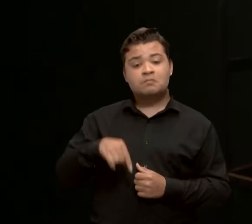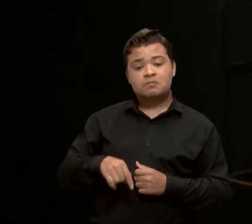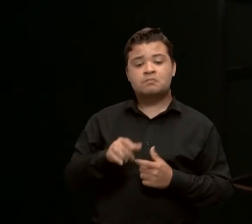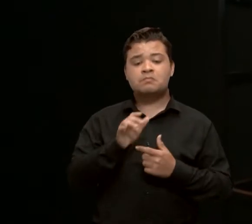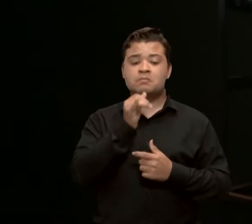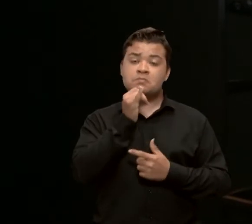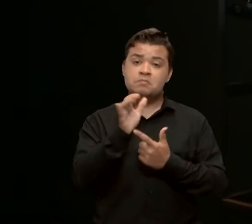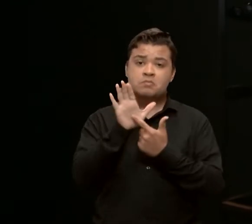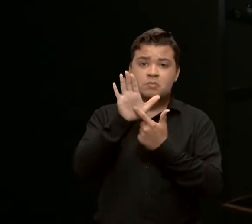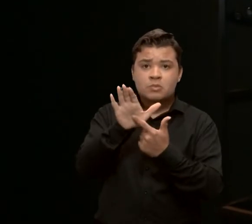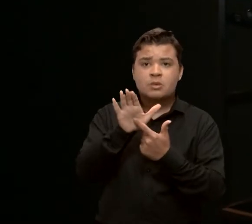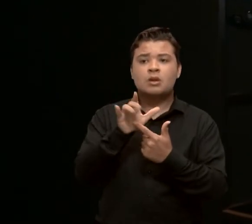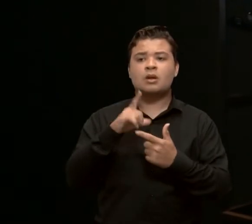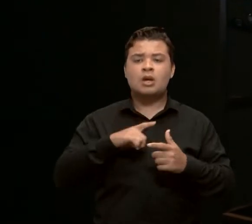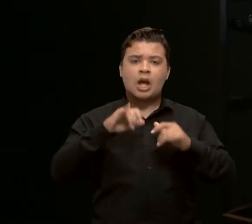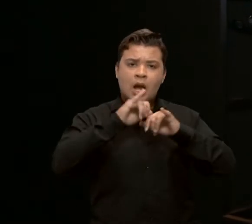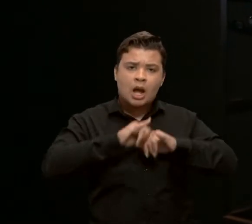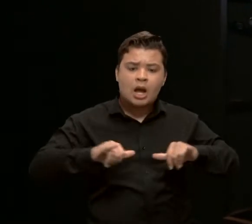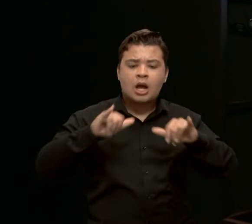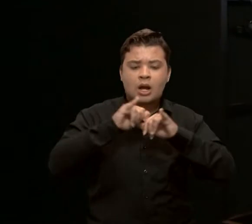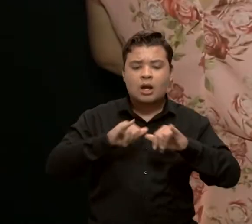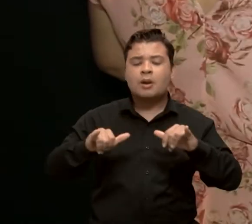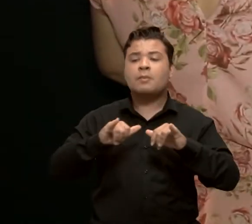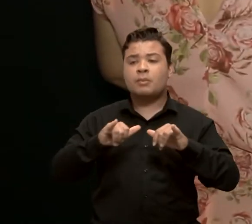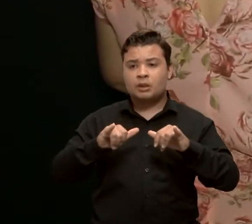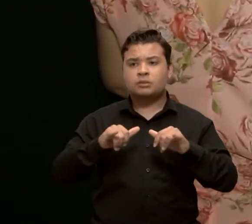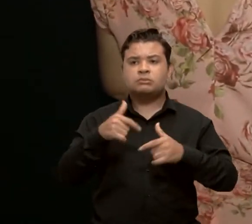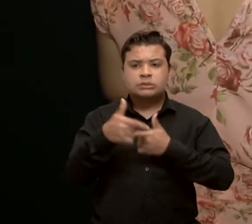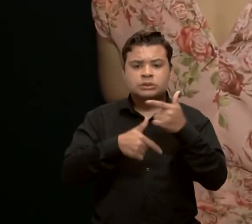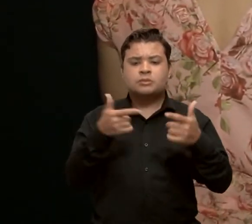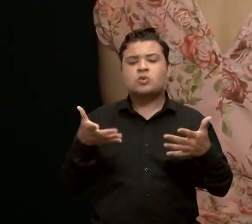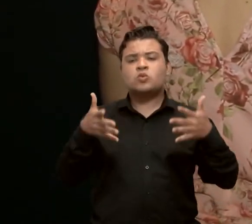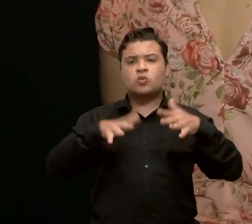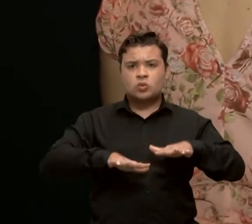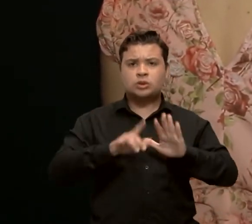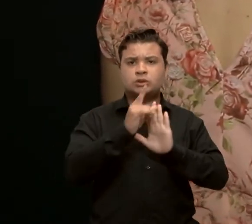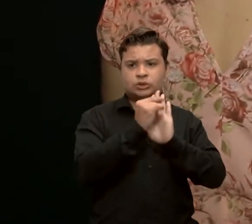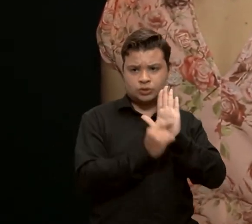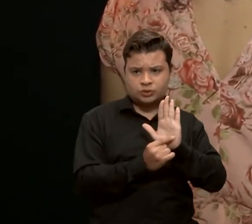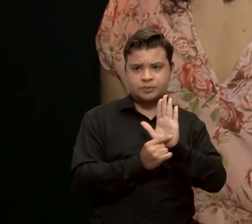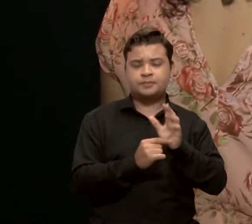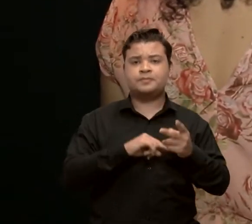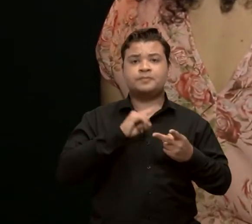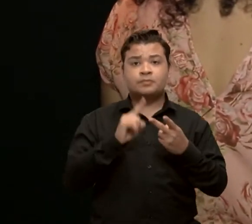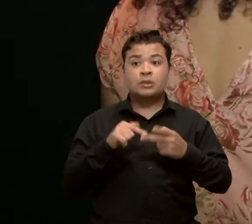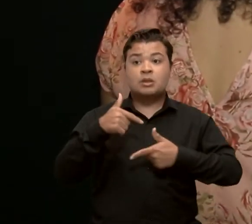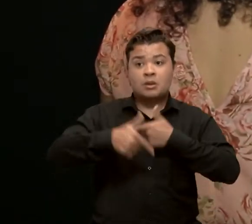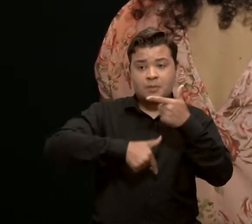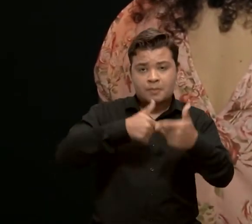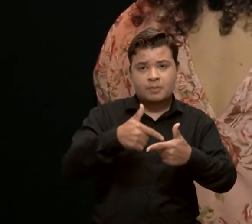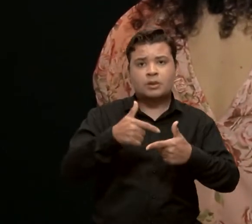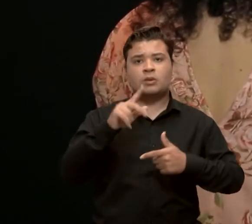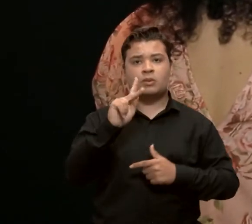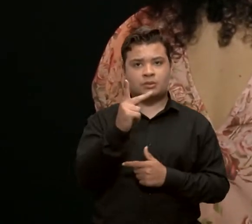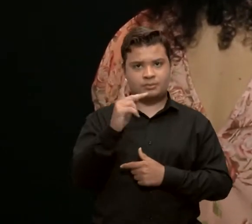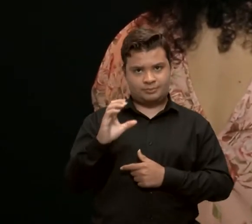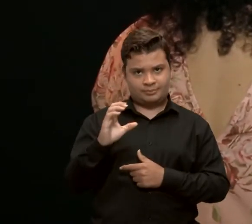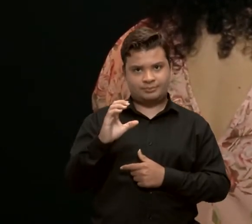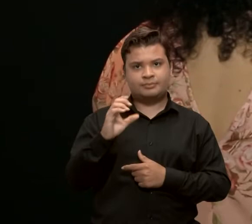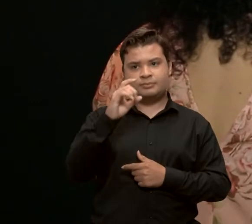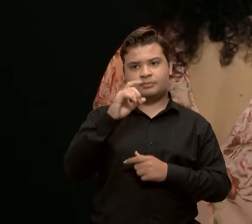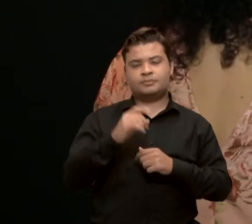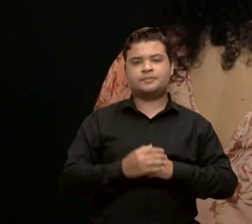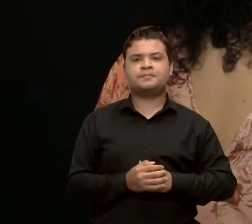estão a campanha de inclusão digital, a atuação do Hospital das Clínicas, o desenvolvimento